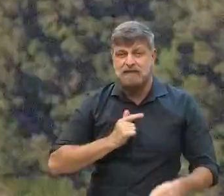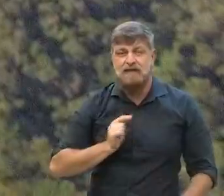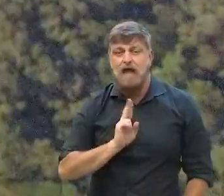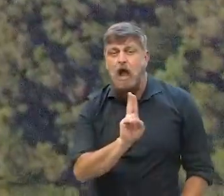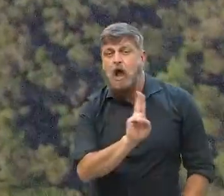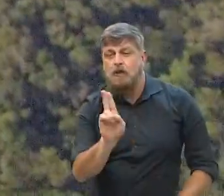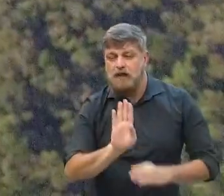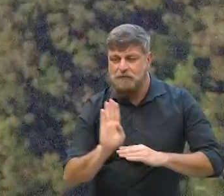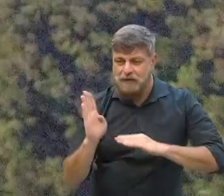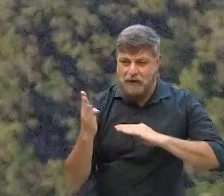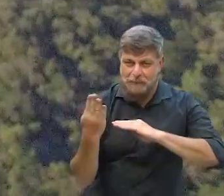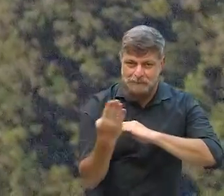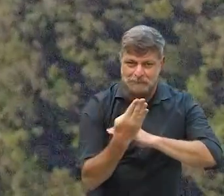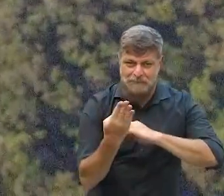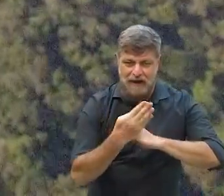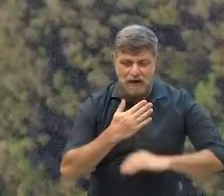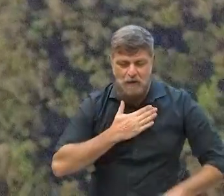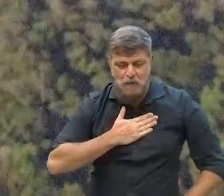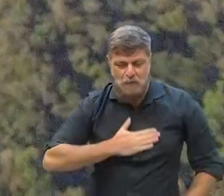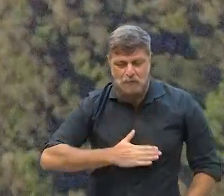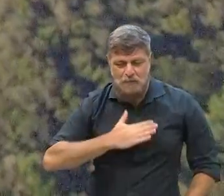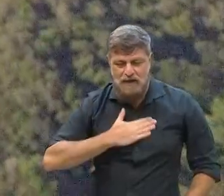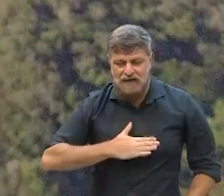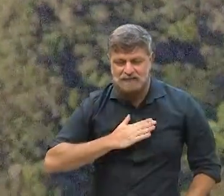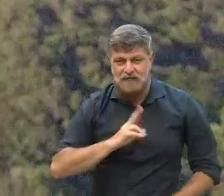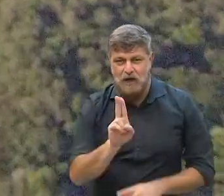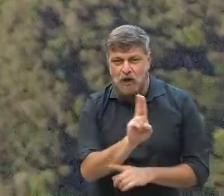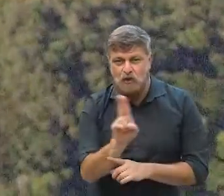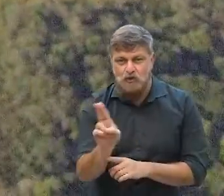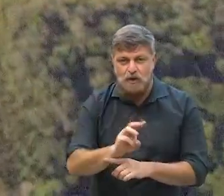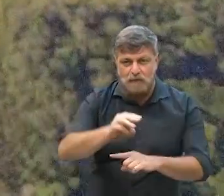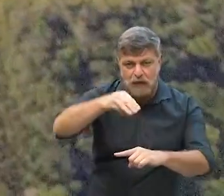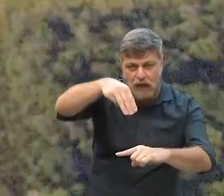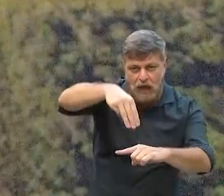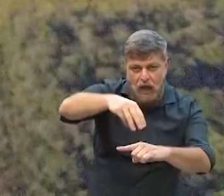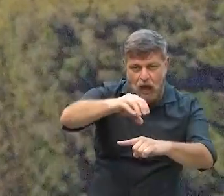Mansos, Conceição de Barra Mansa, Morungaba.